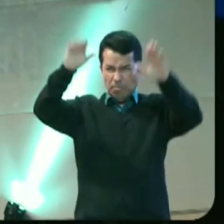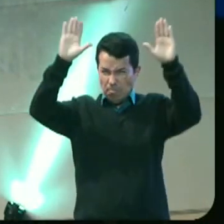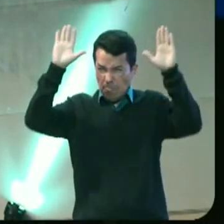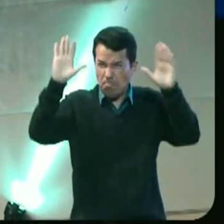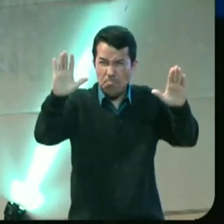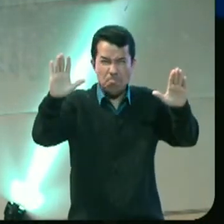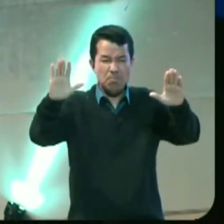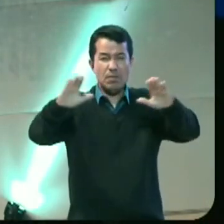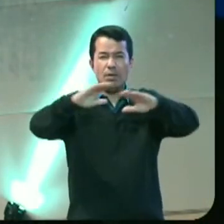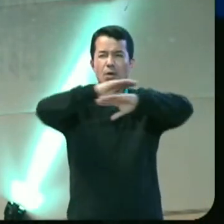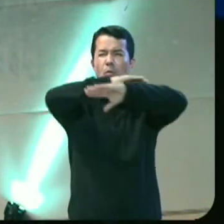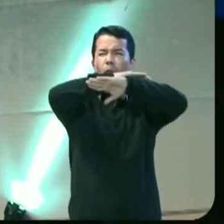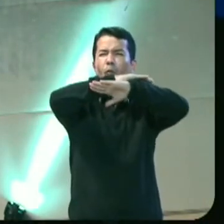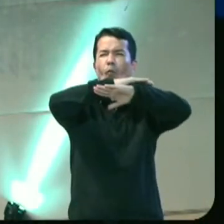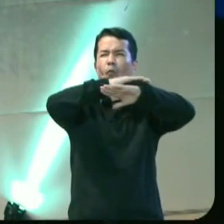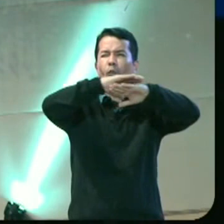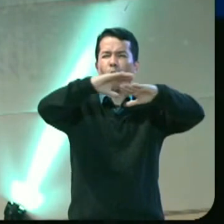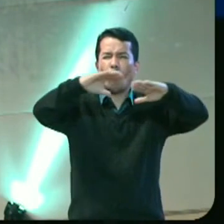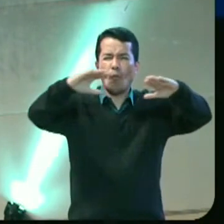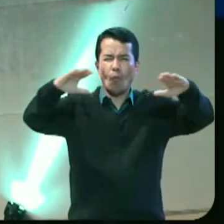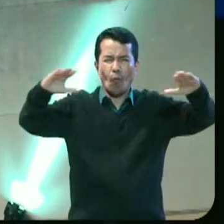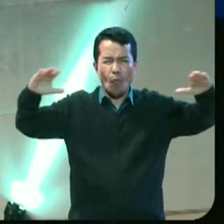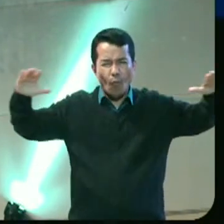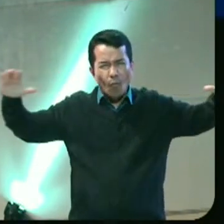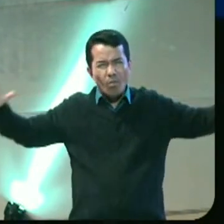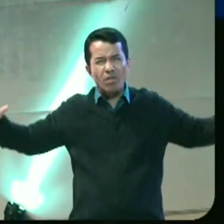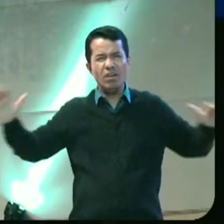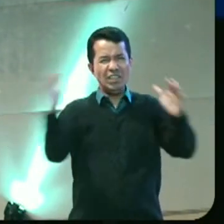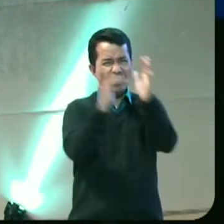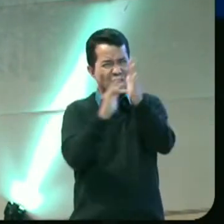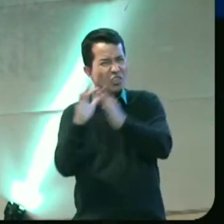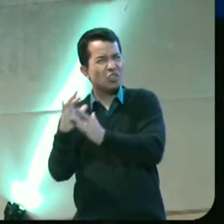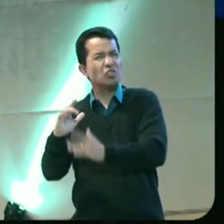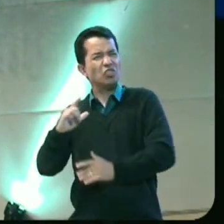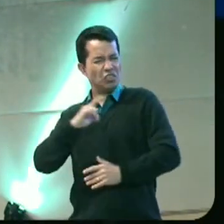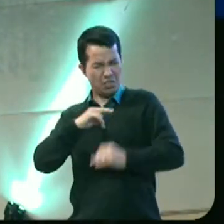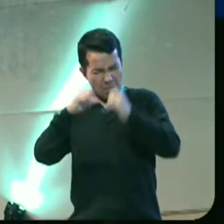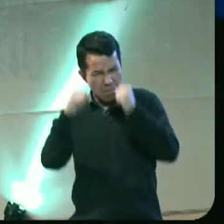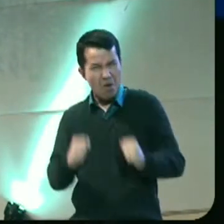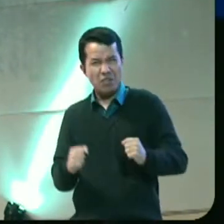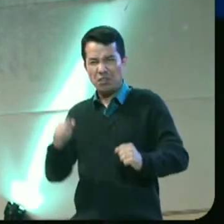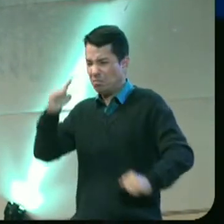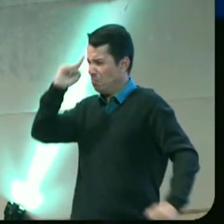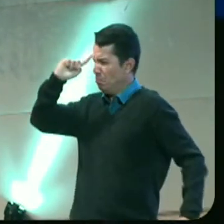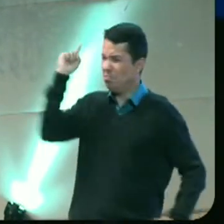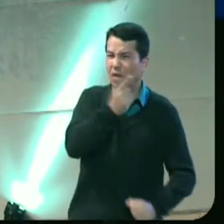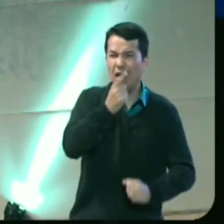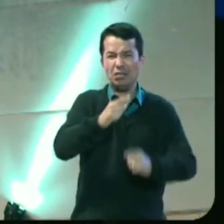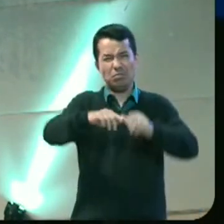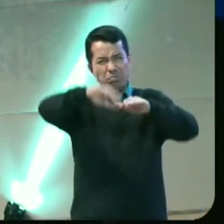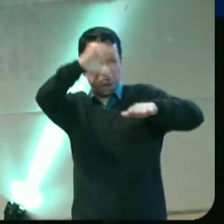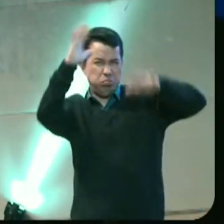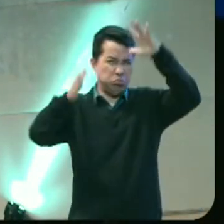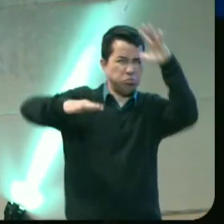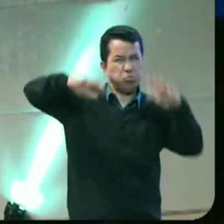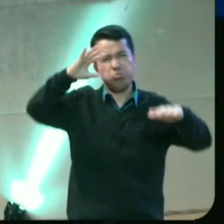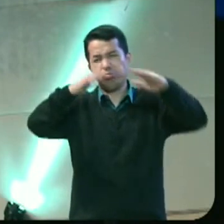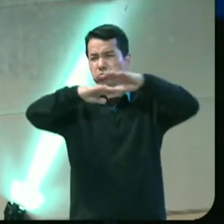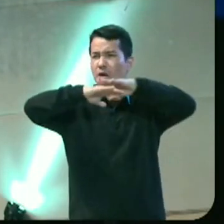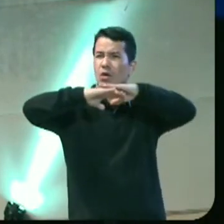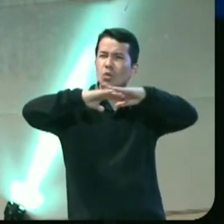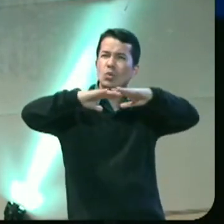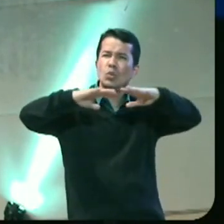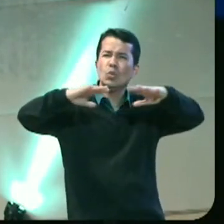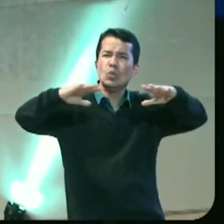na palma de suas mãos. Ele tinha poder para acalmar os mares. Sabe, talvez o fato